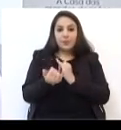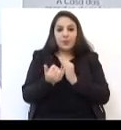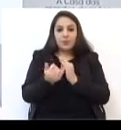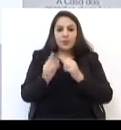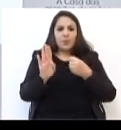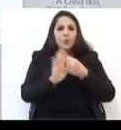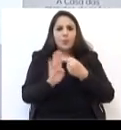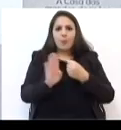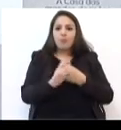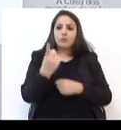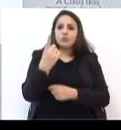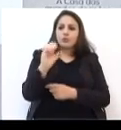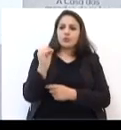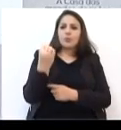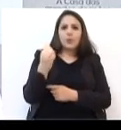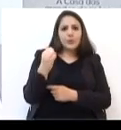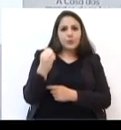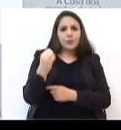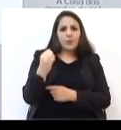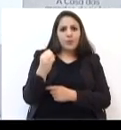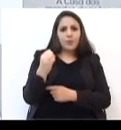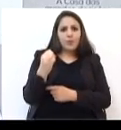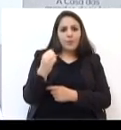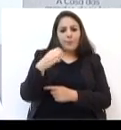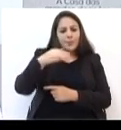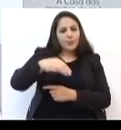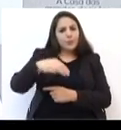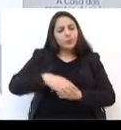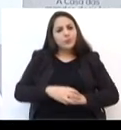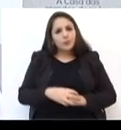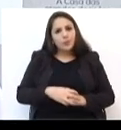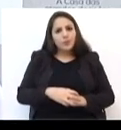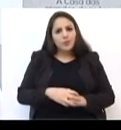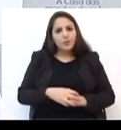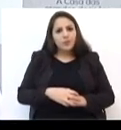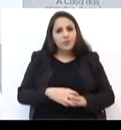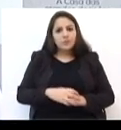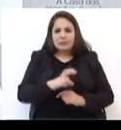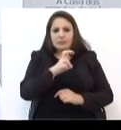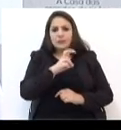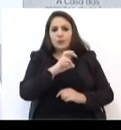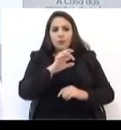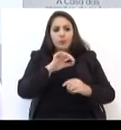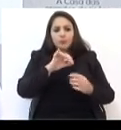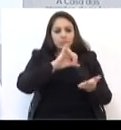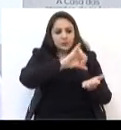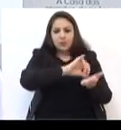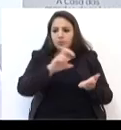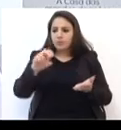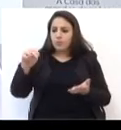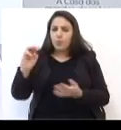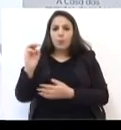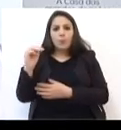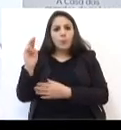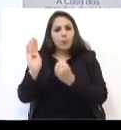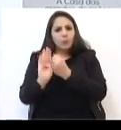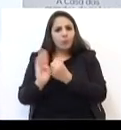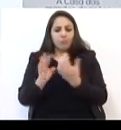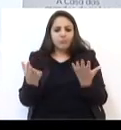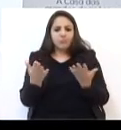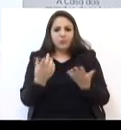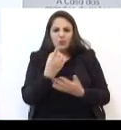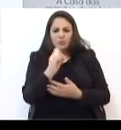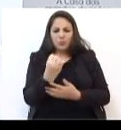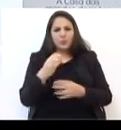Centro, levar 18 minutos, gente, é um trajeto de 5 minutos, exagerando, tá? Então, tenho certeza